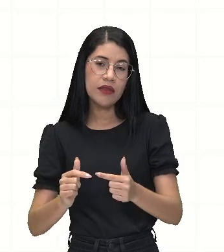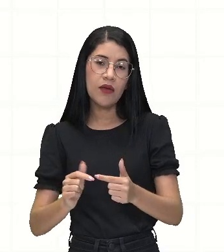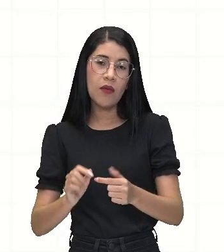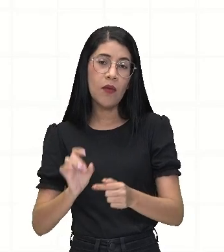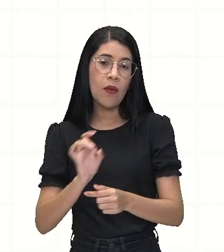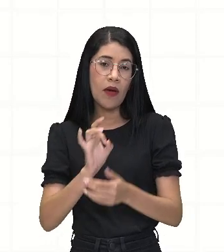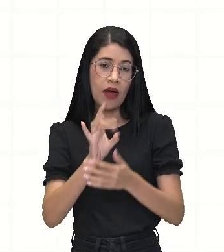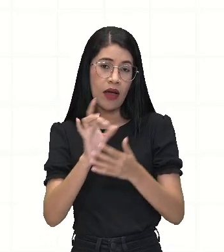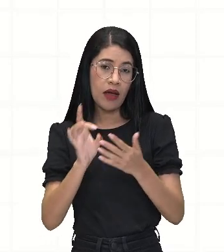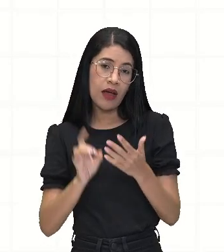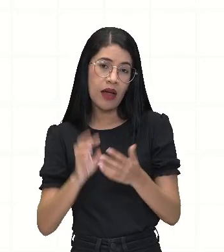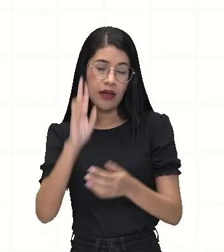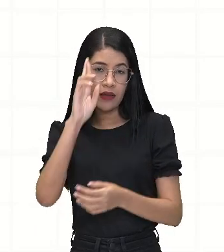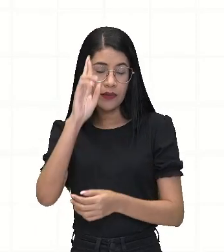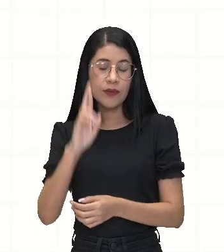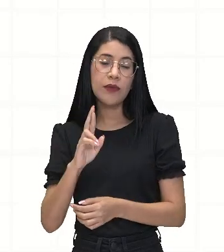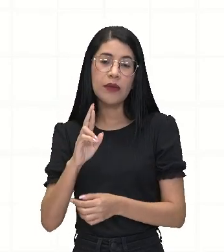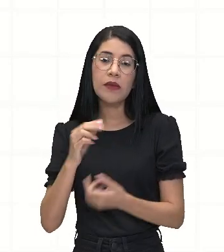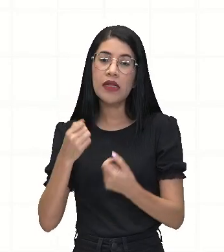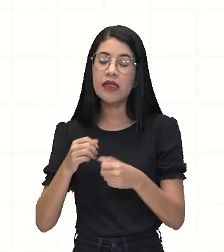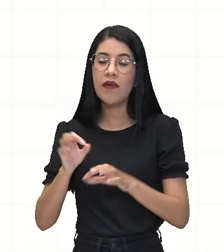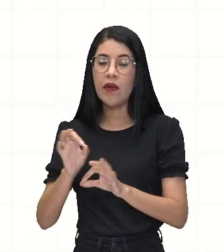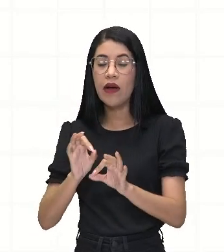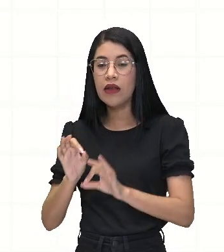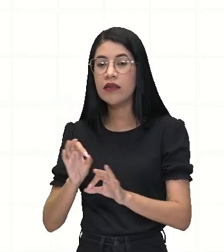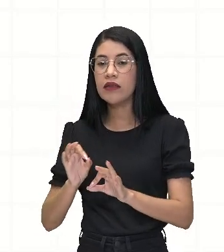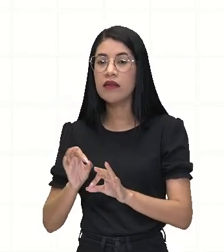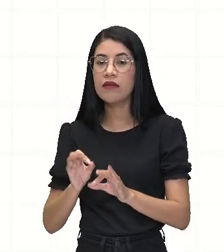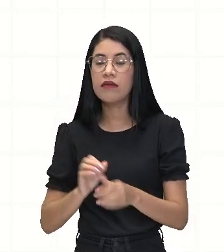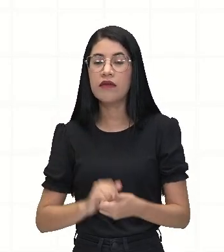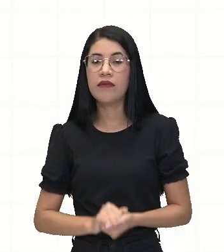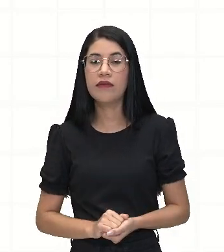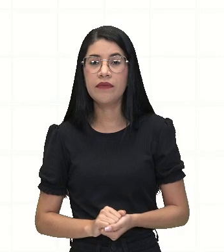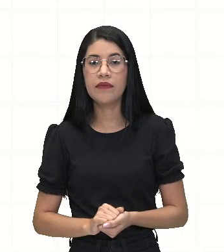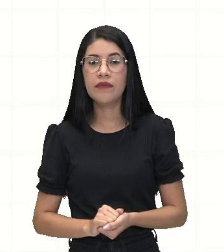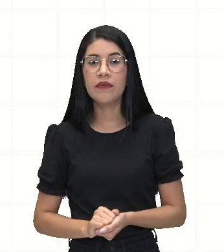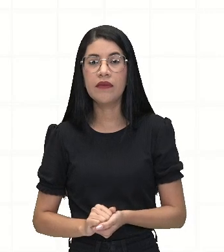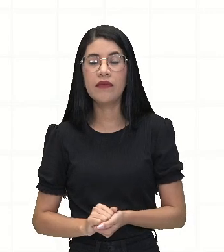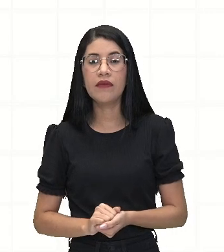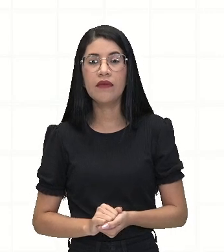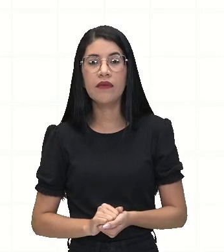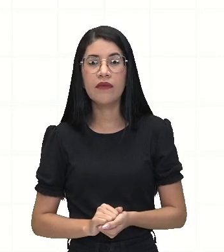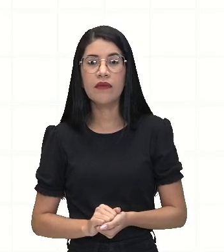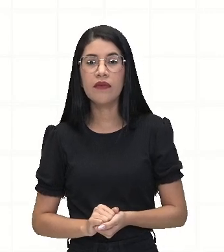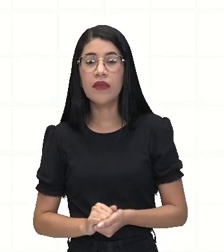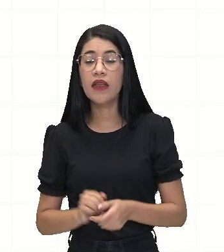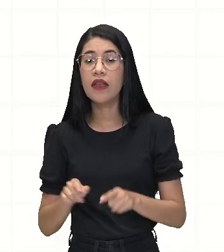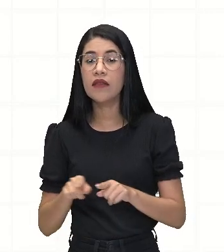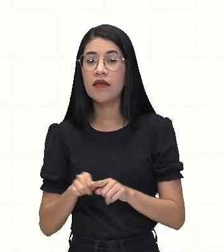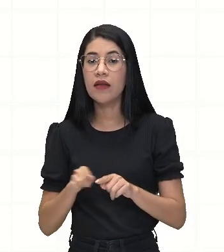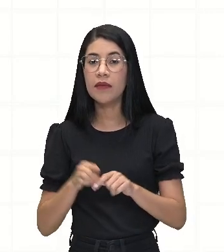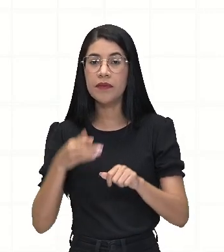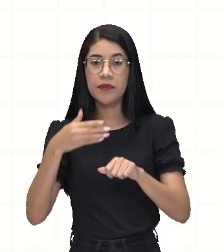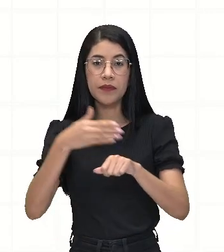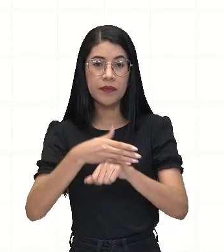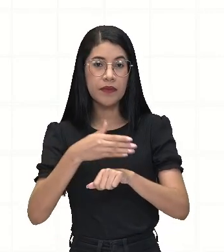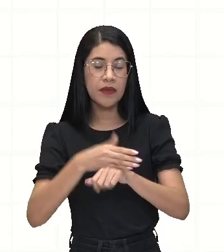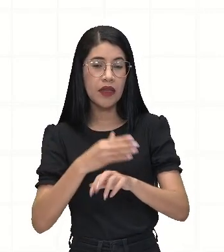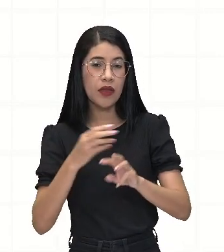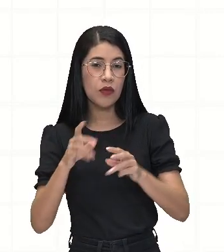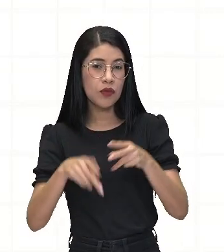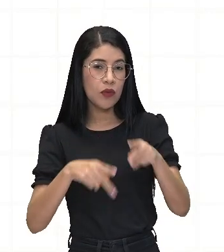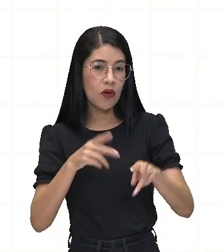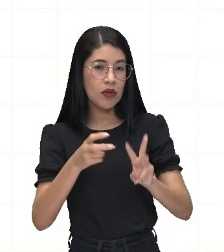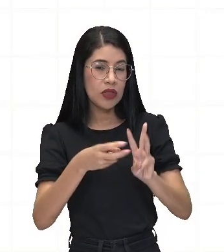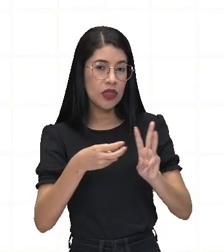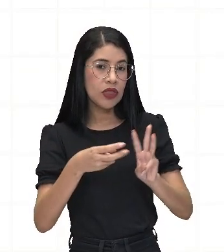ter ali naquela capitania. Temos também a participação dos indígenas, né? Porque nós temos aí uma mão de